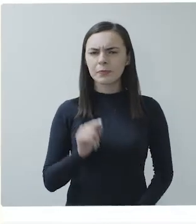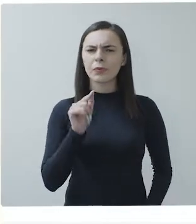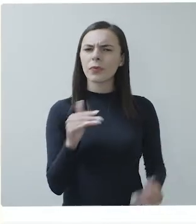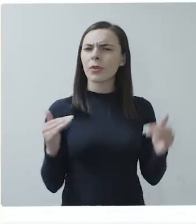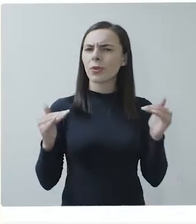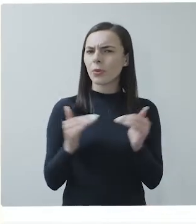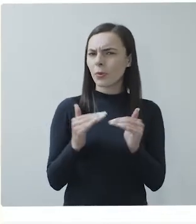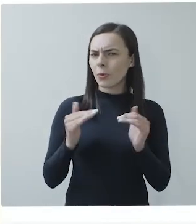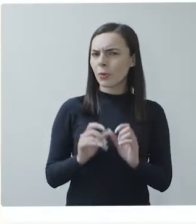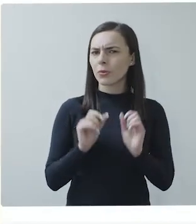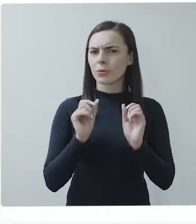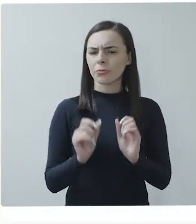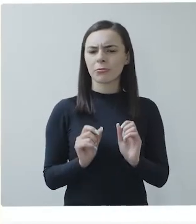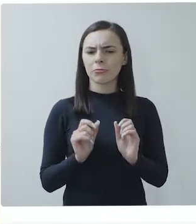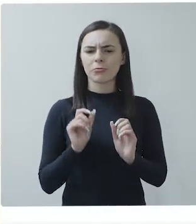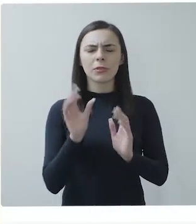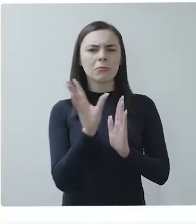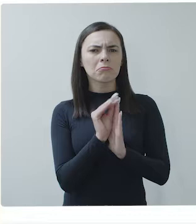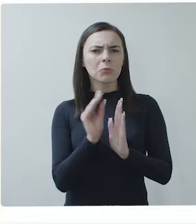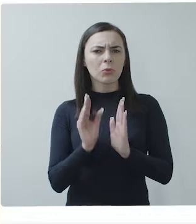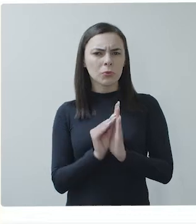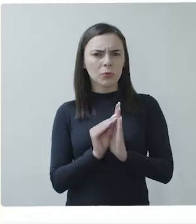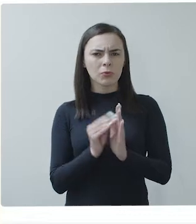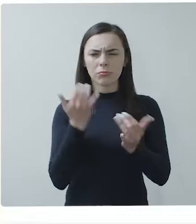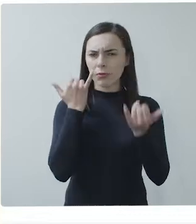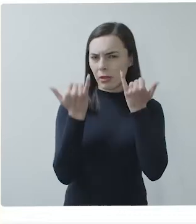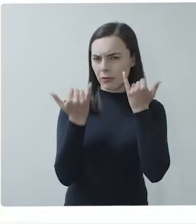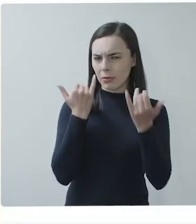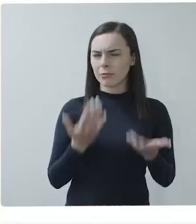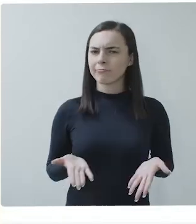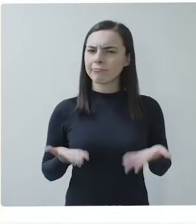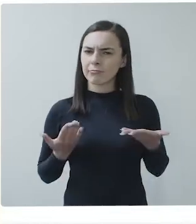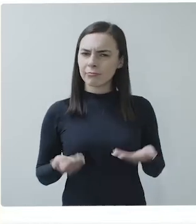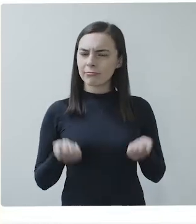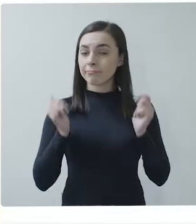Vocês concordam que é um conteúdo leve e divertido?